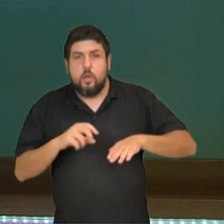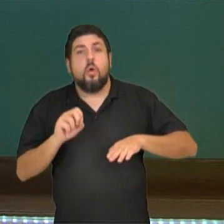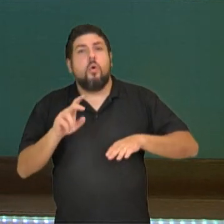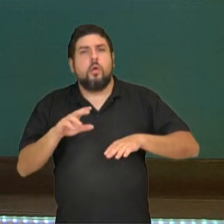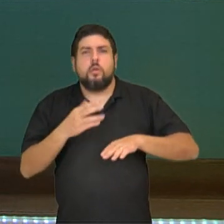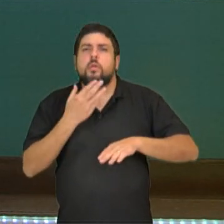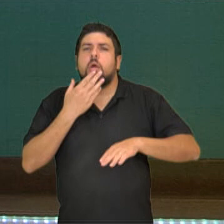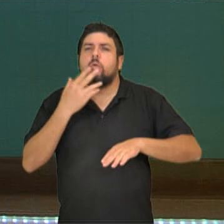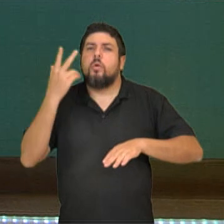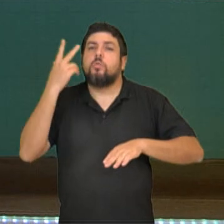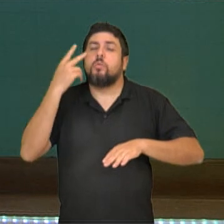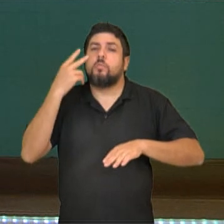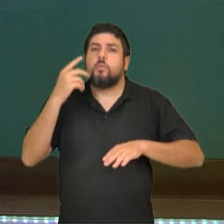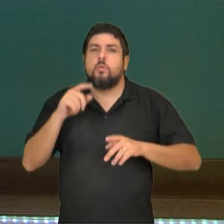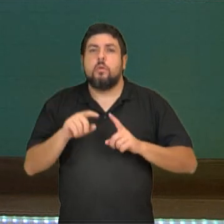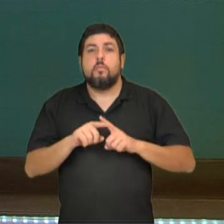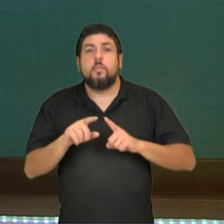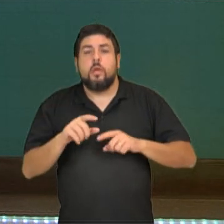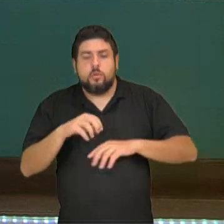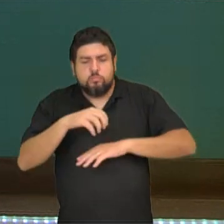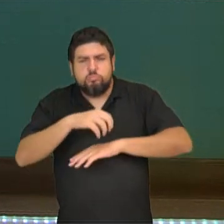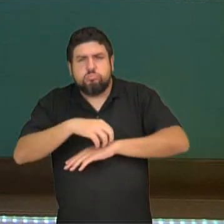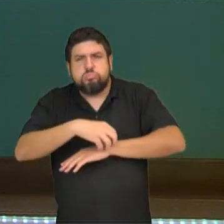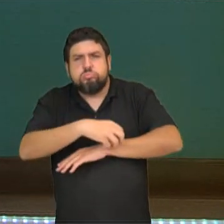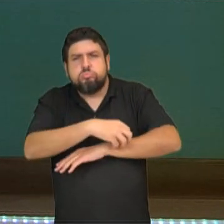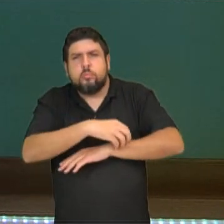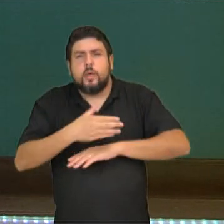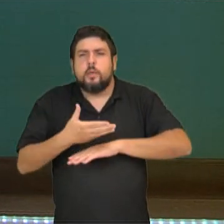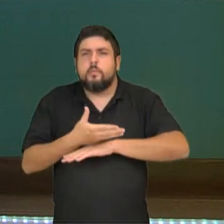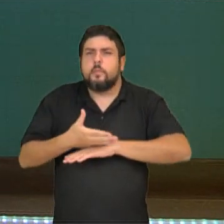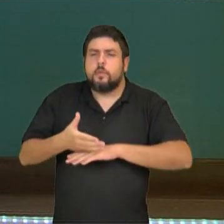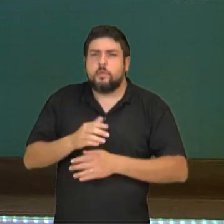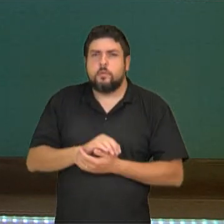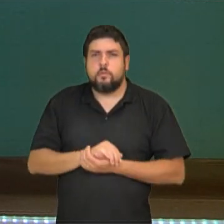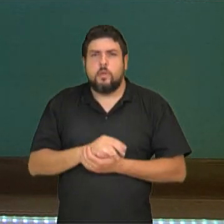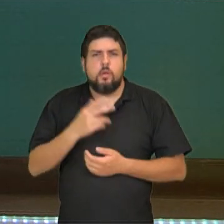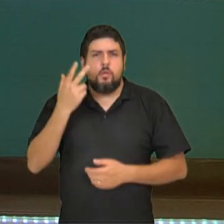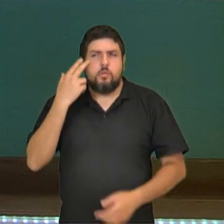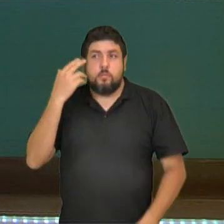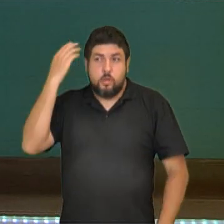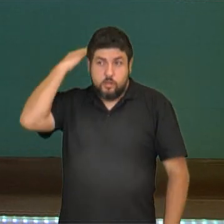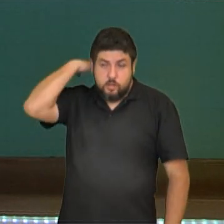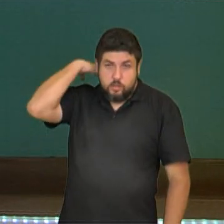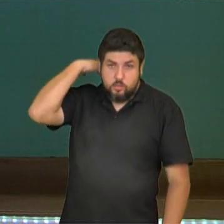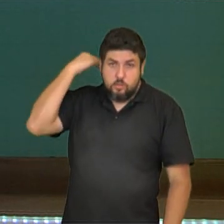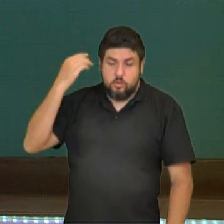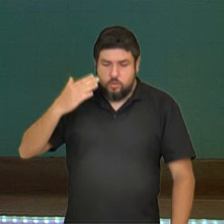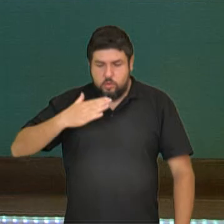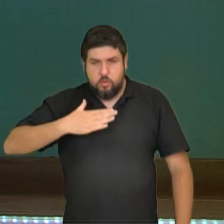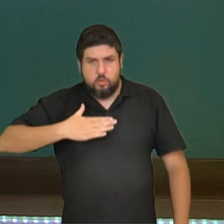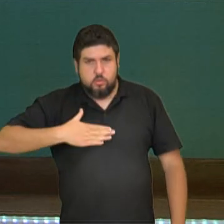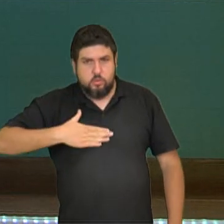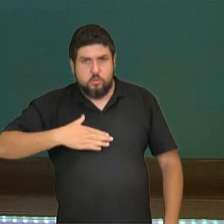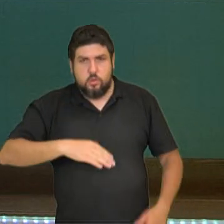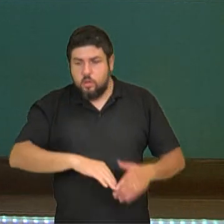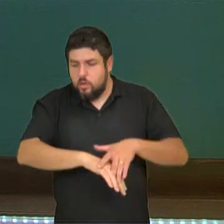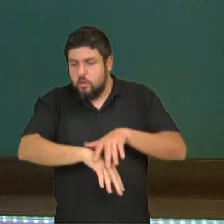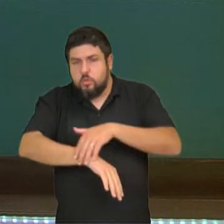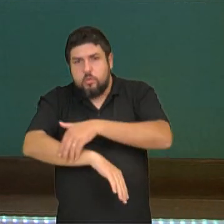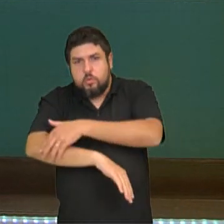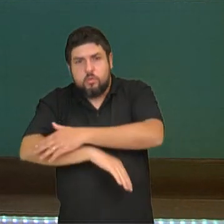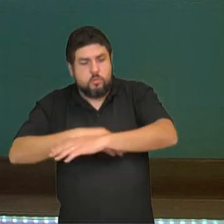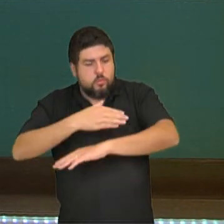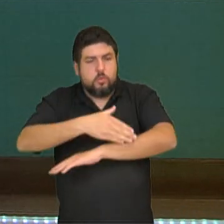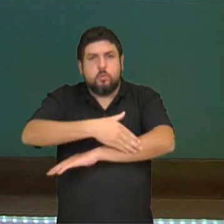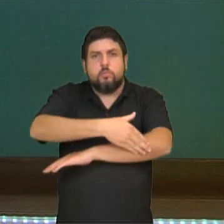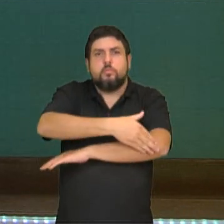da nossa pele, mas ficam algumas manchas brancas, muito comum nas costas, no peito, nos braços, onde